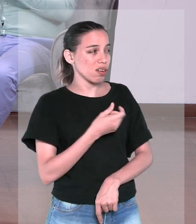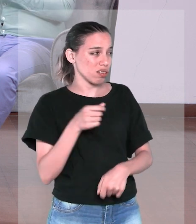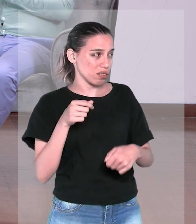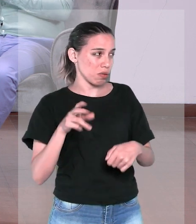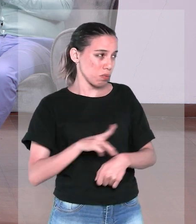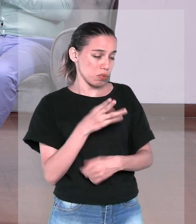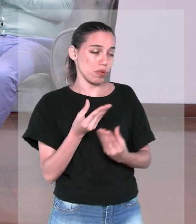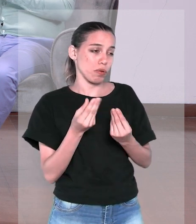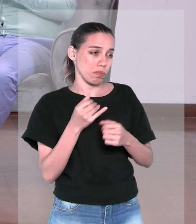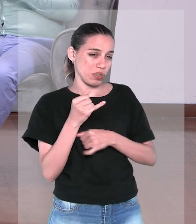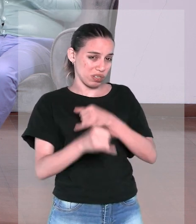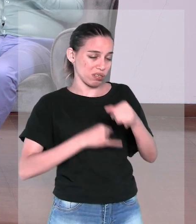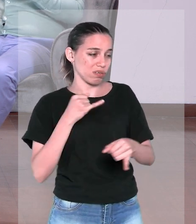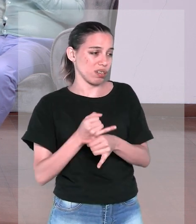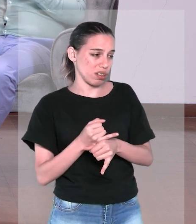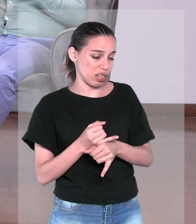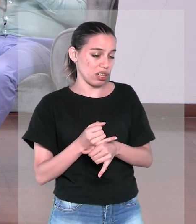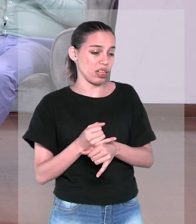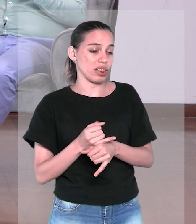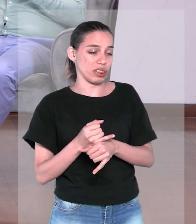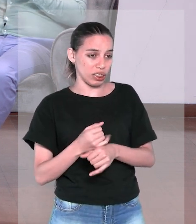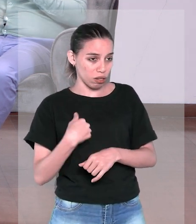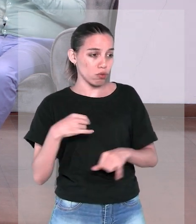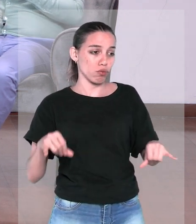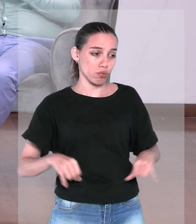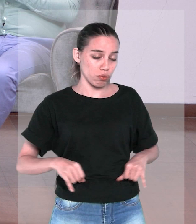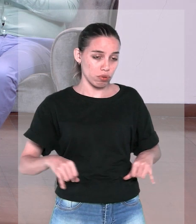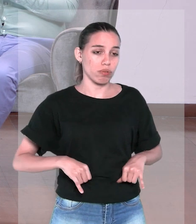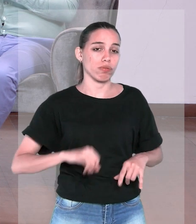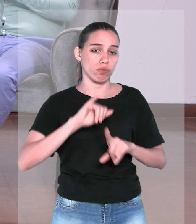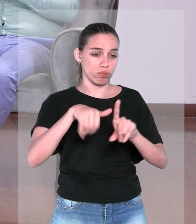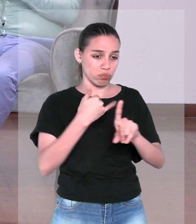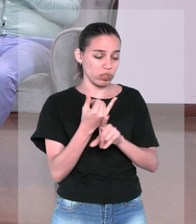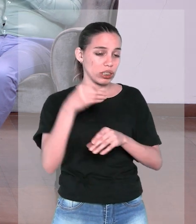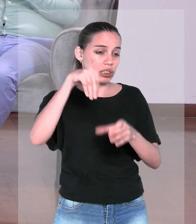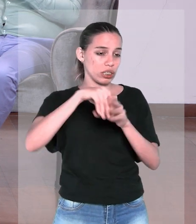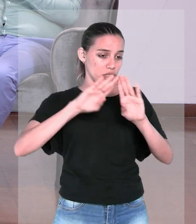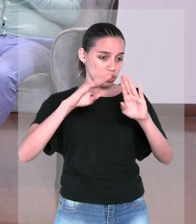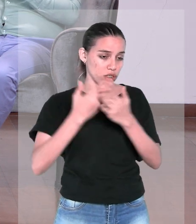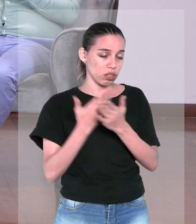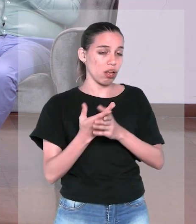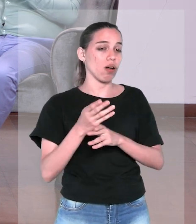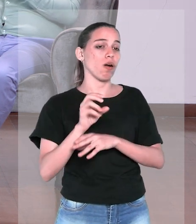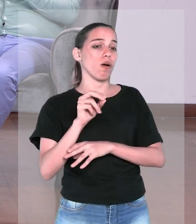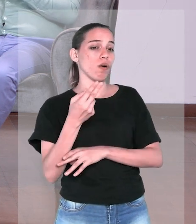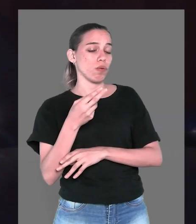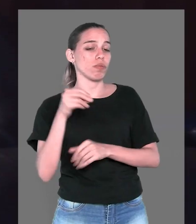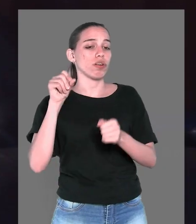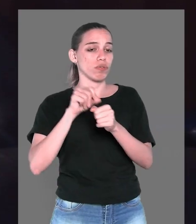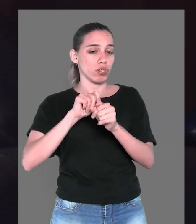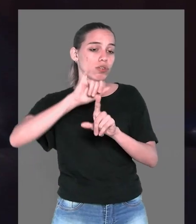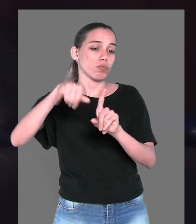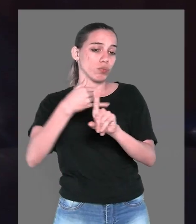6 horas por dia. Elas usavam muito as internets e elas usavam excessivamente as